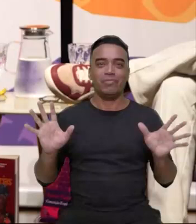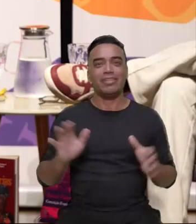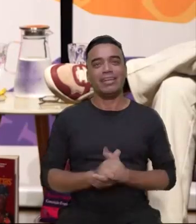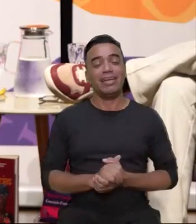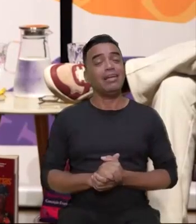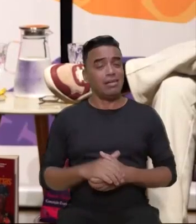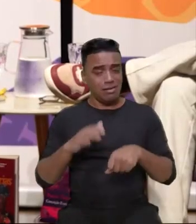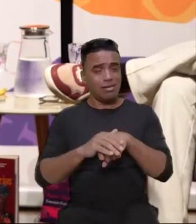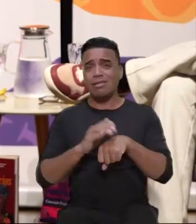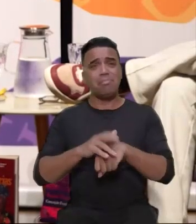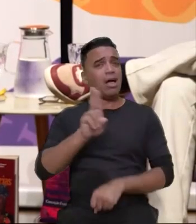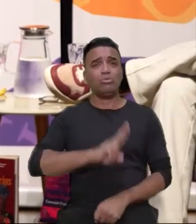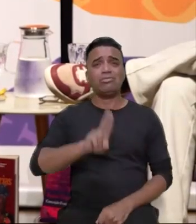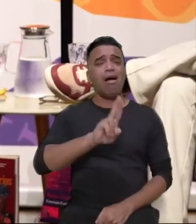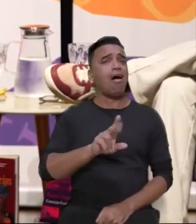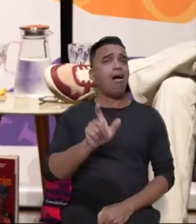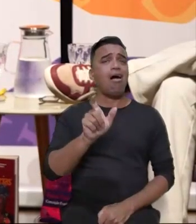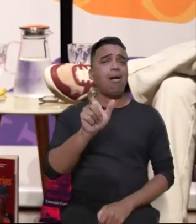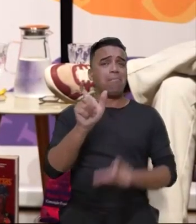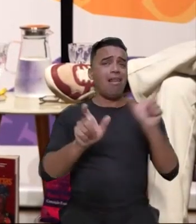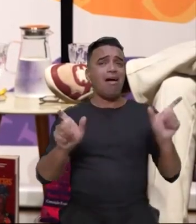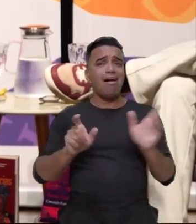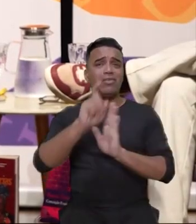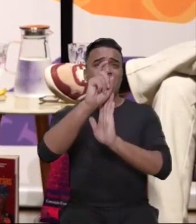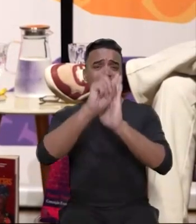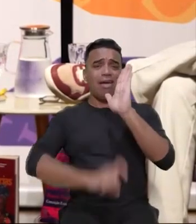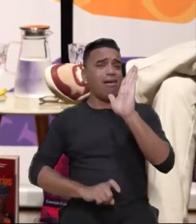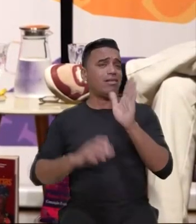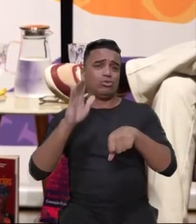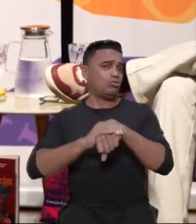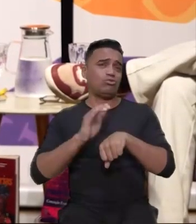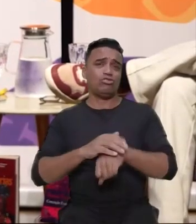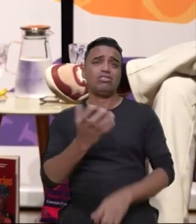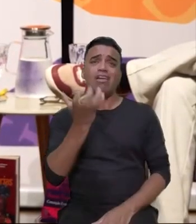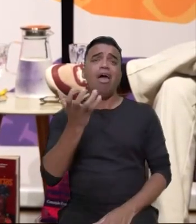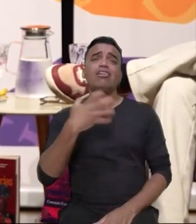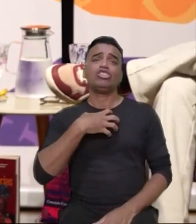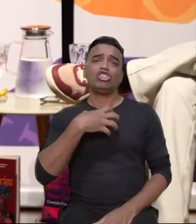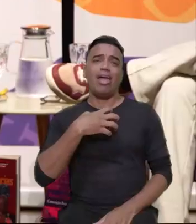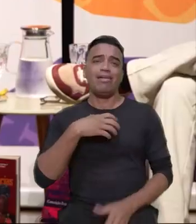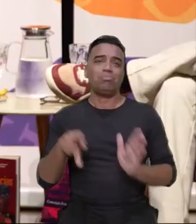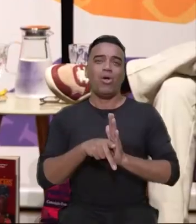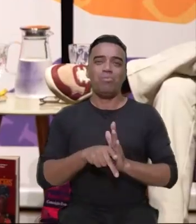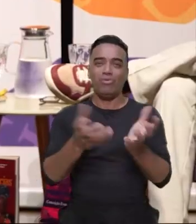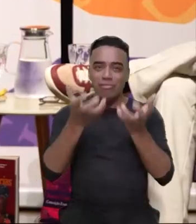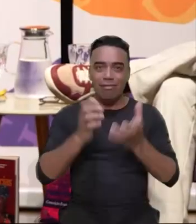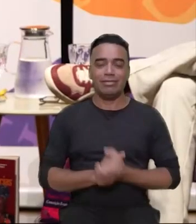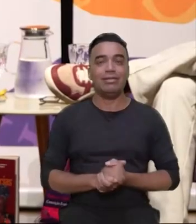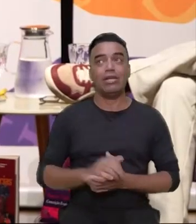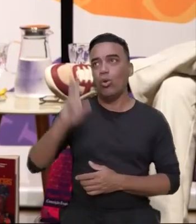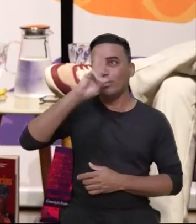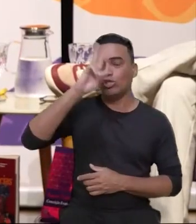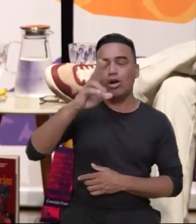do jeito que a gente quer usar. Então, são histórias não mais